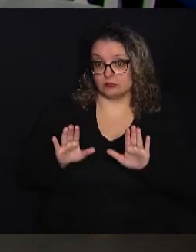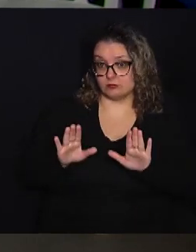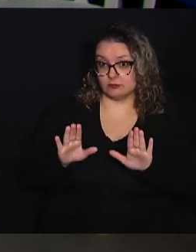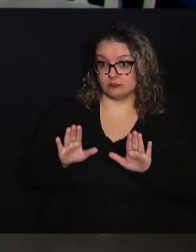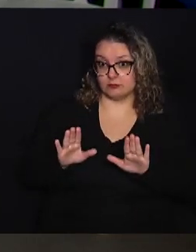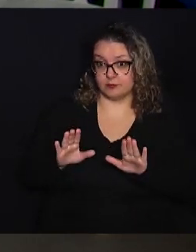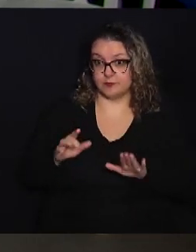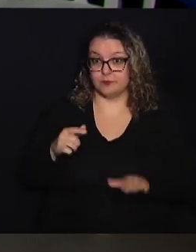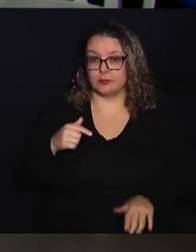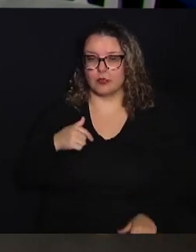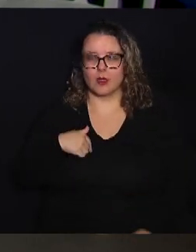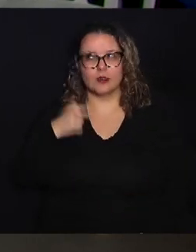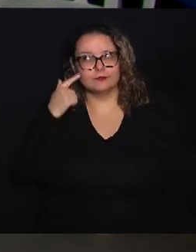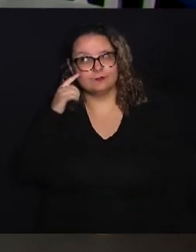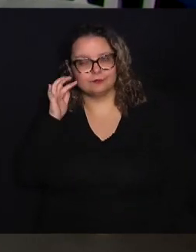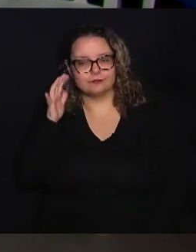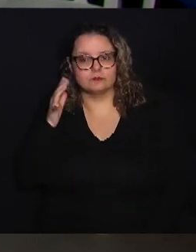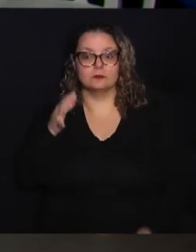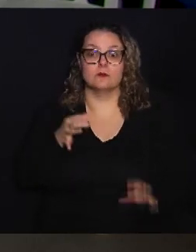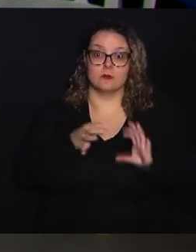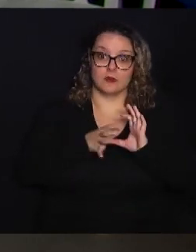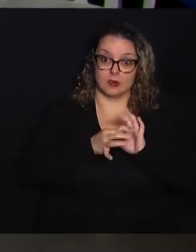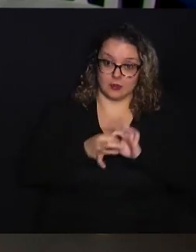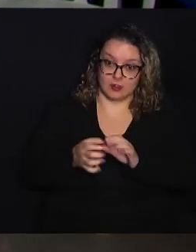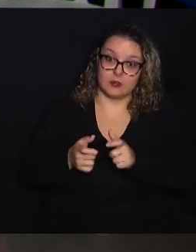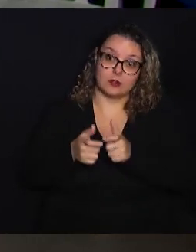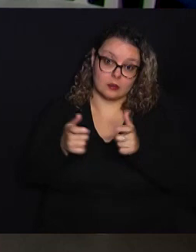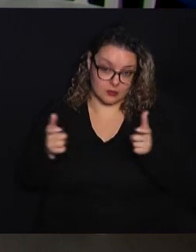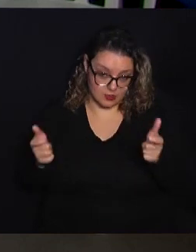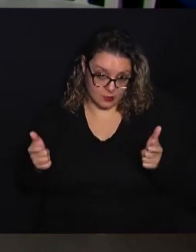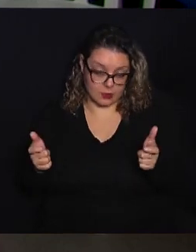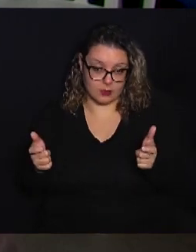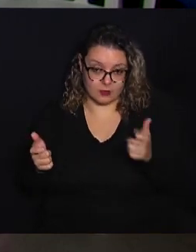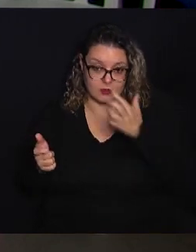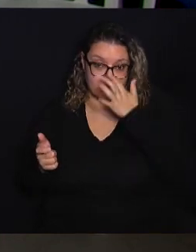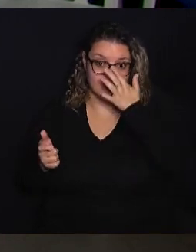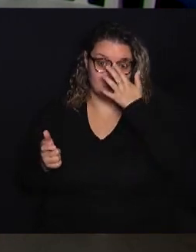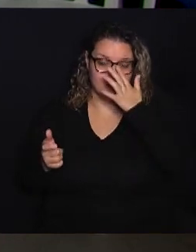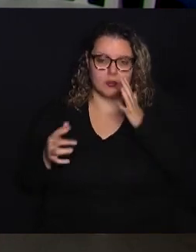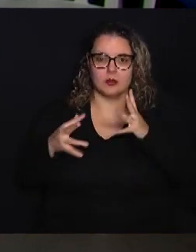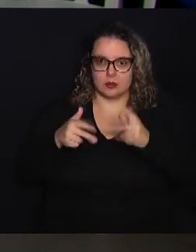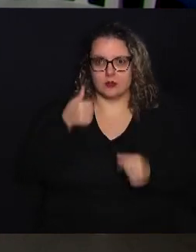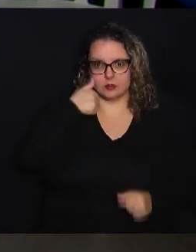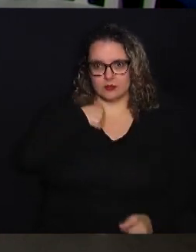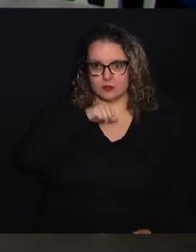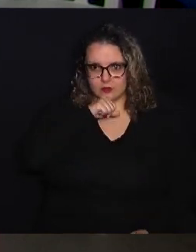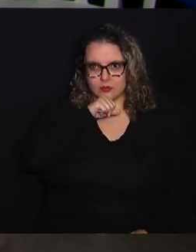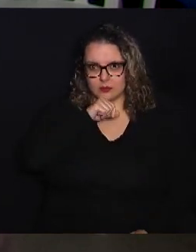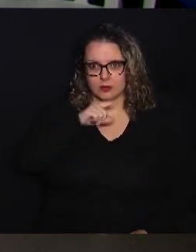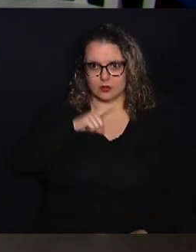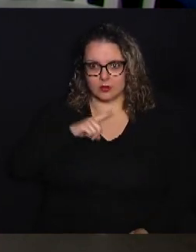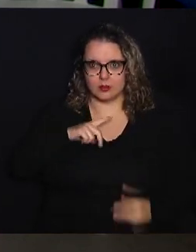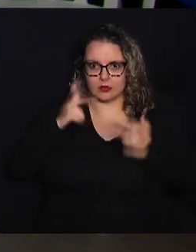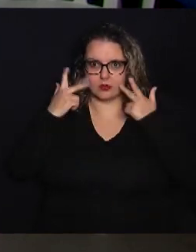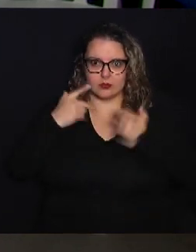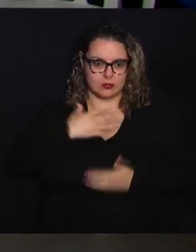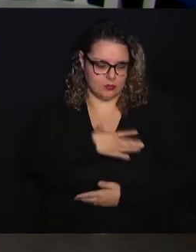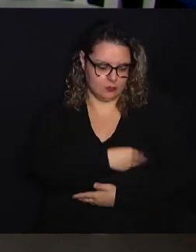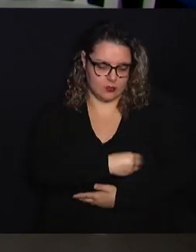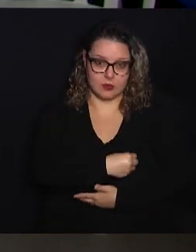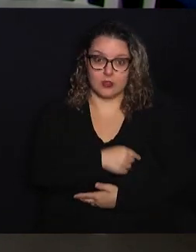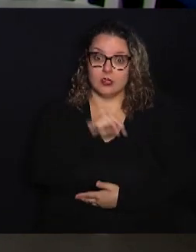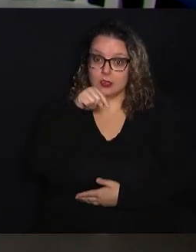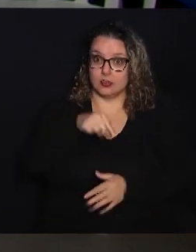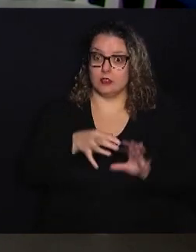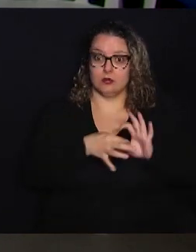medicação bom nós eu tô pressupondo que nós estamos falando num contexto da grande maioria e que e eh todas as mães vão ter condições